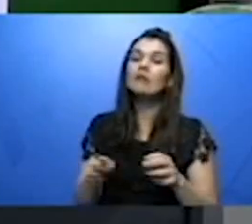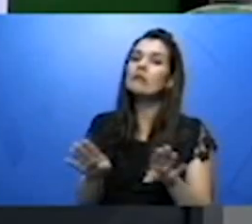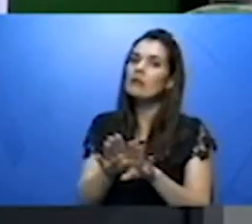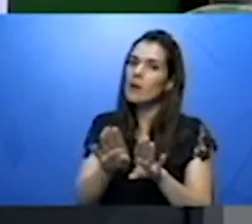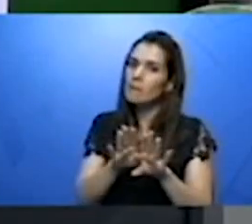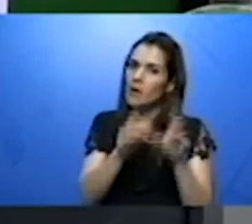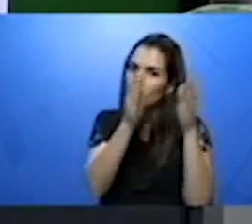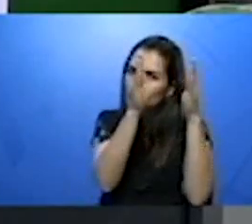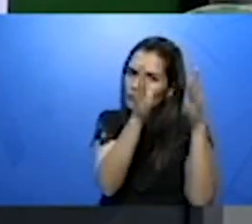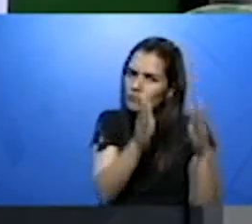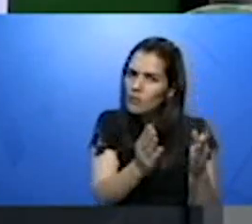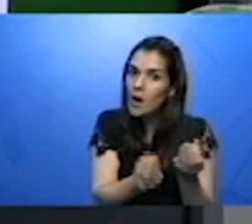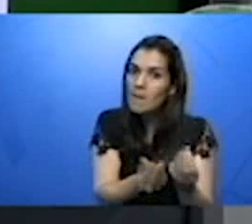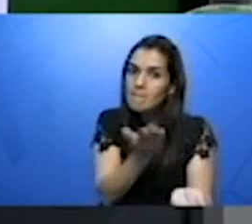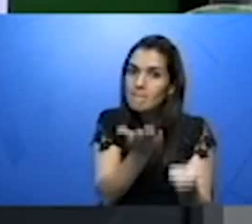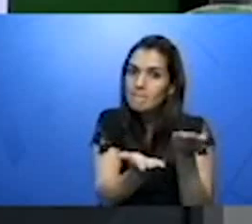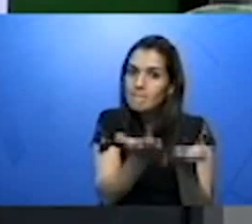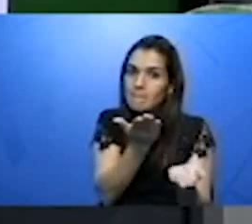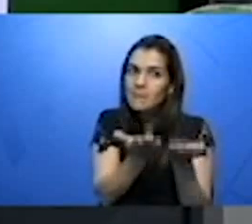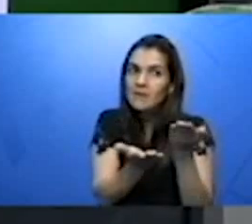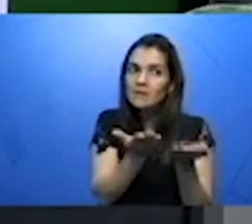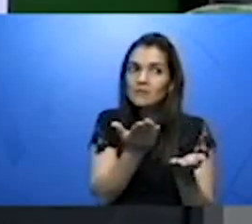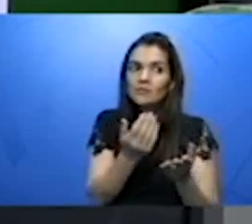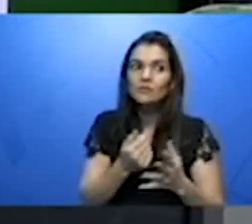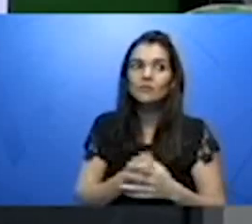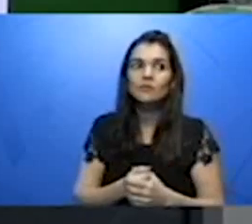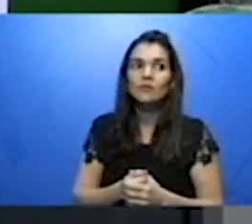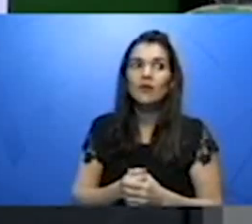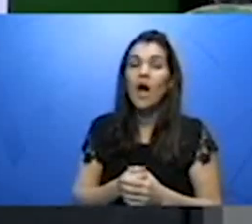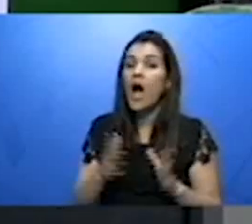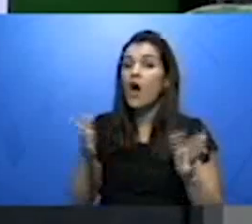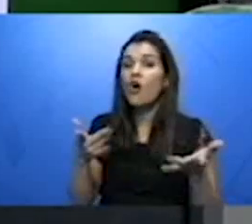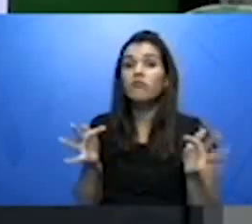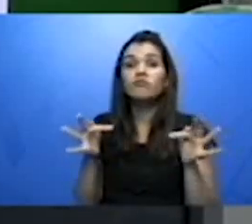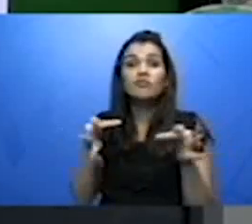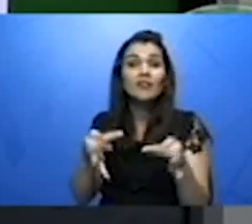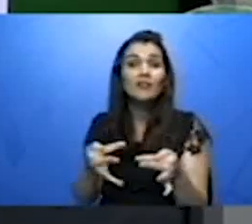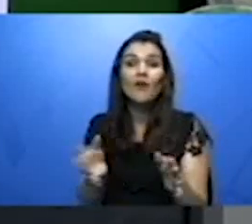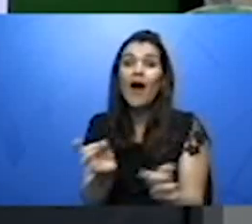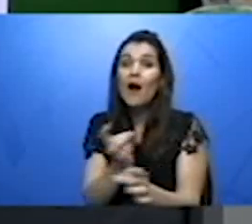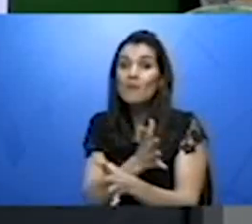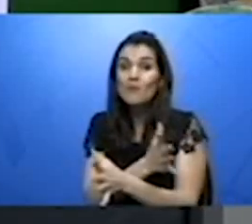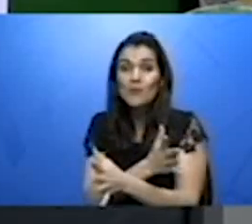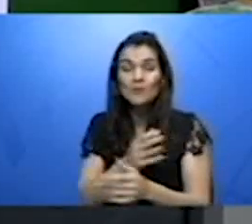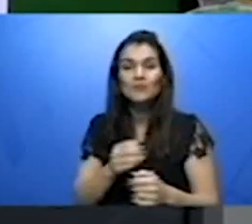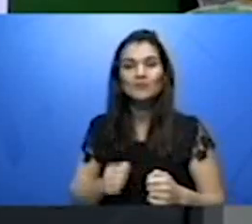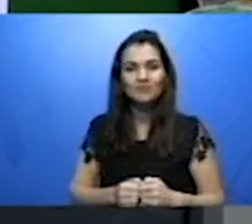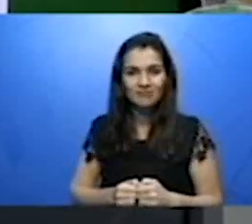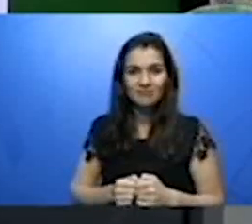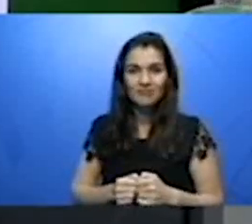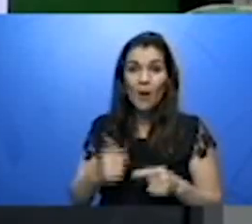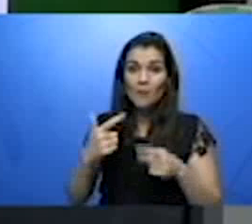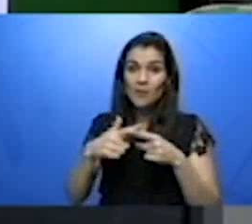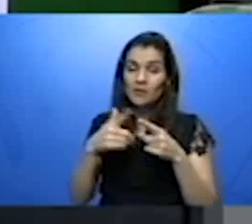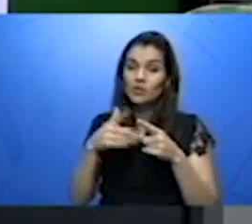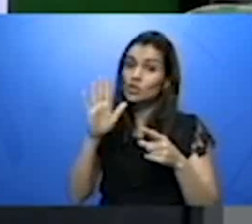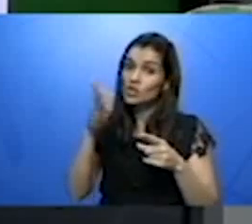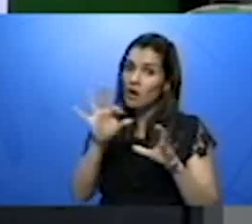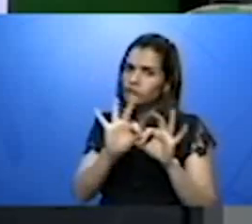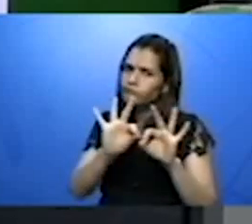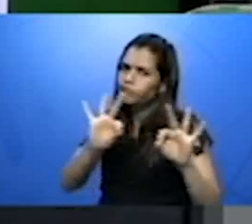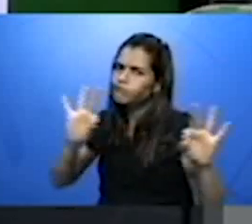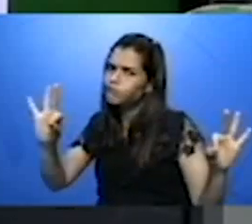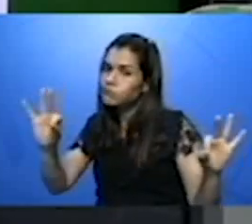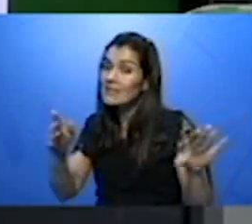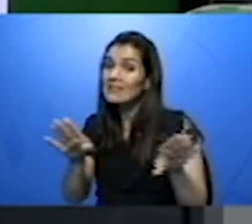30kg a professora texto Kadett é porque nós finalizamos aqui tá vendo ó medidas de comprimento e